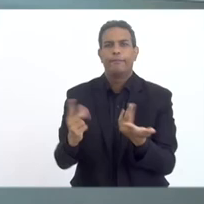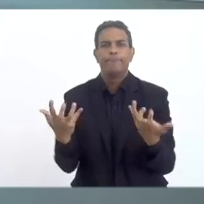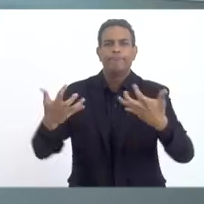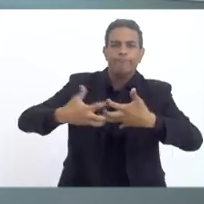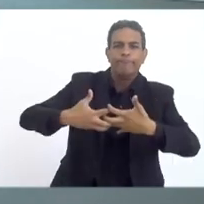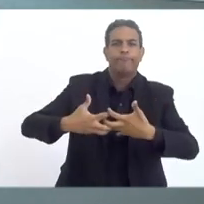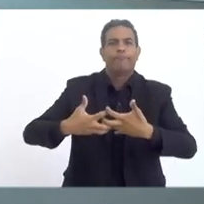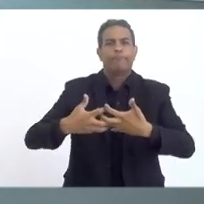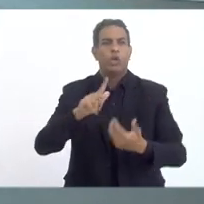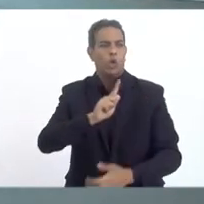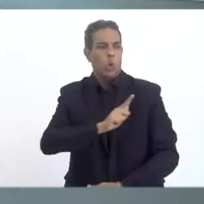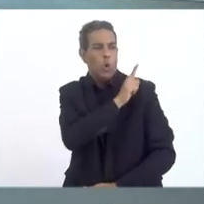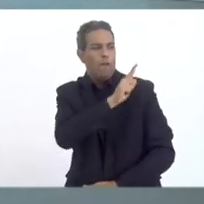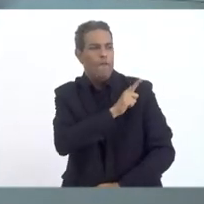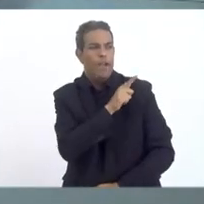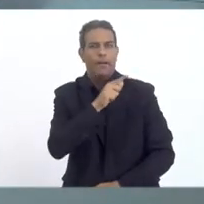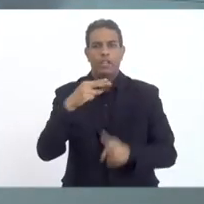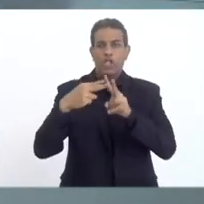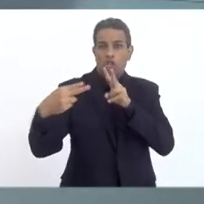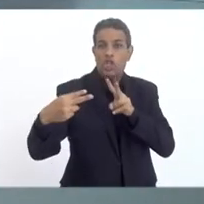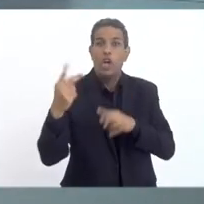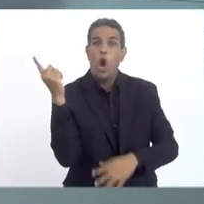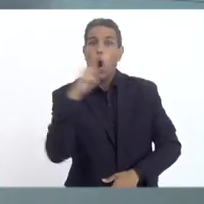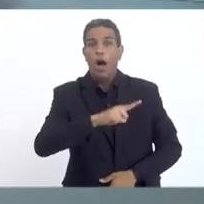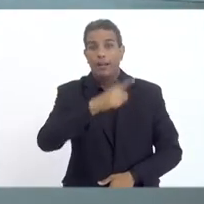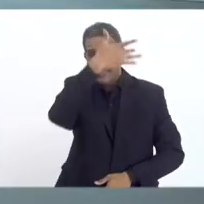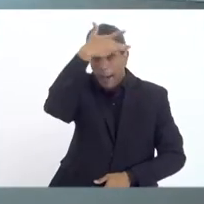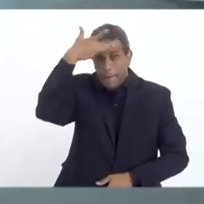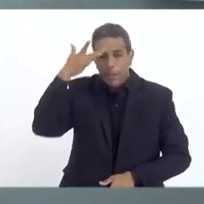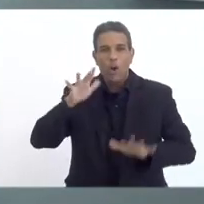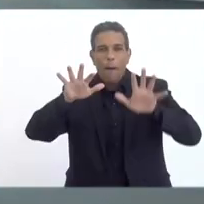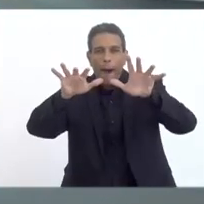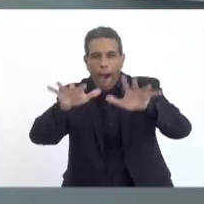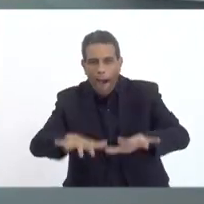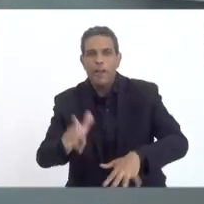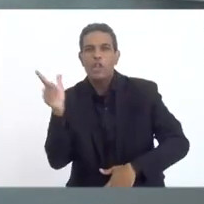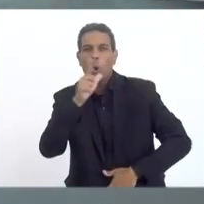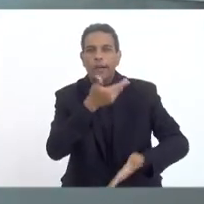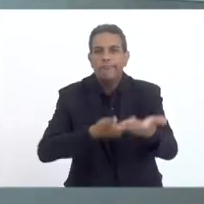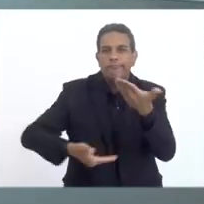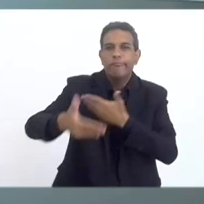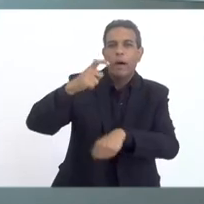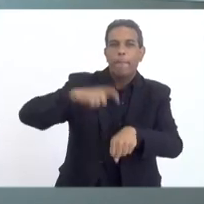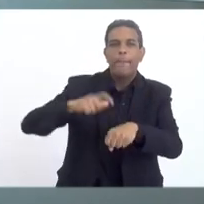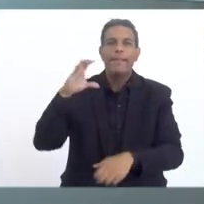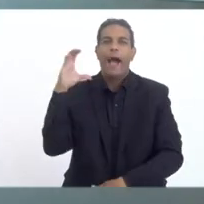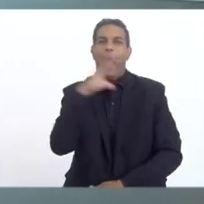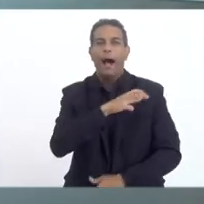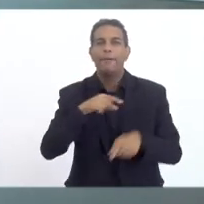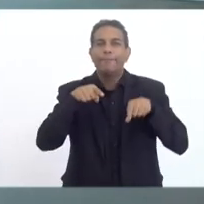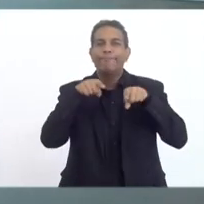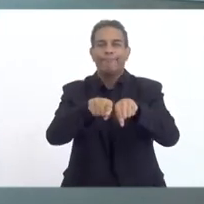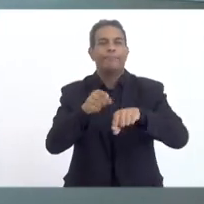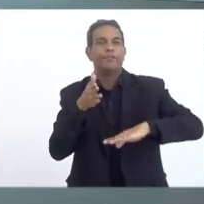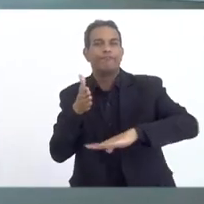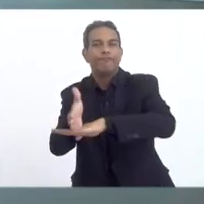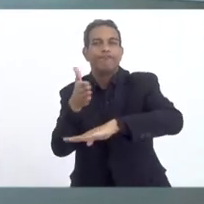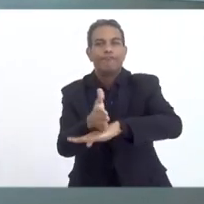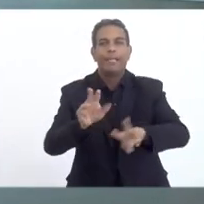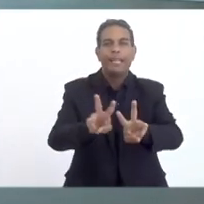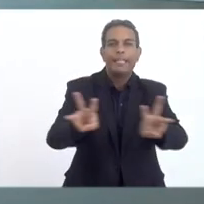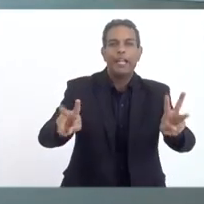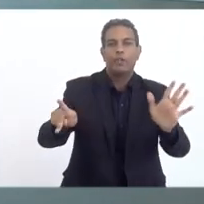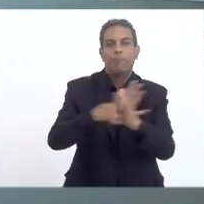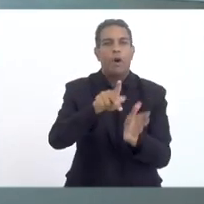integridade, governo digital, que é fundamental para que o cidadão tenha um atendimento mais ágil e possa acessar serviços de